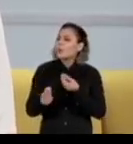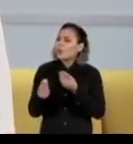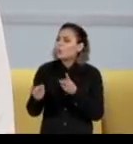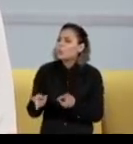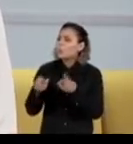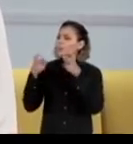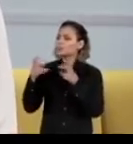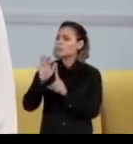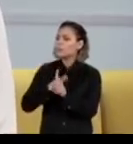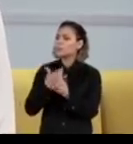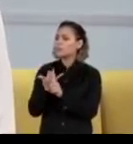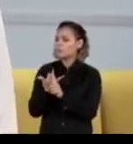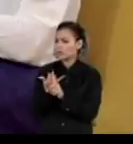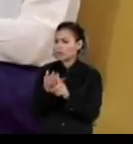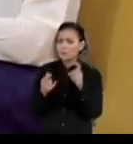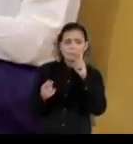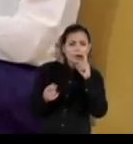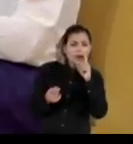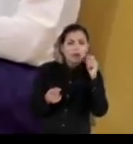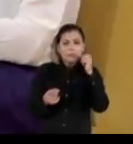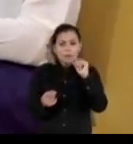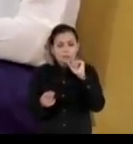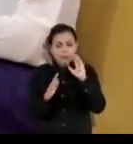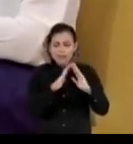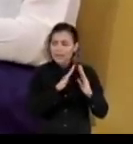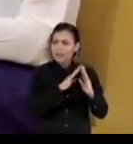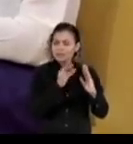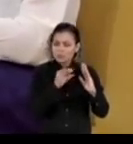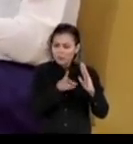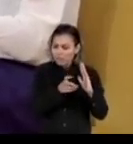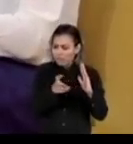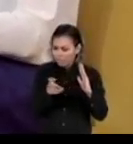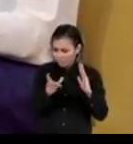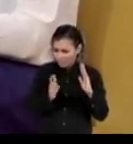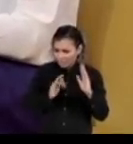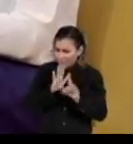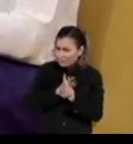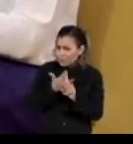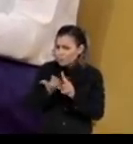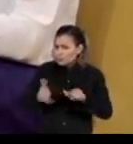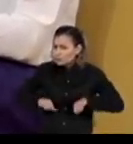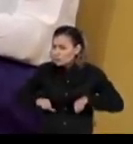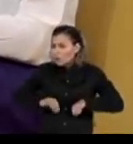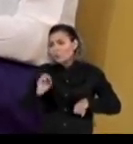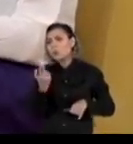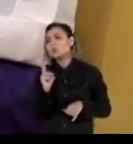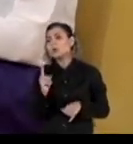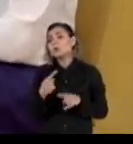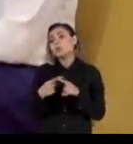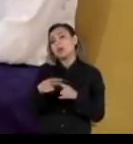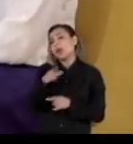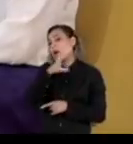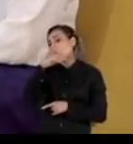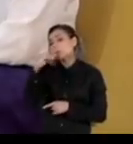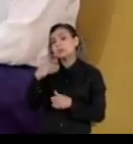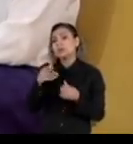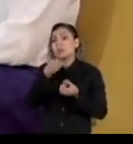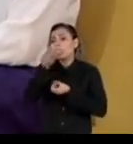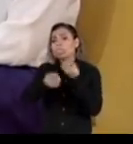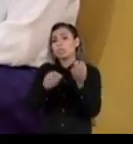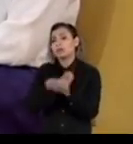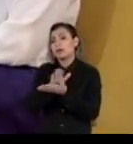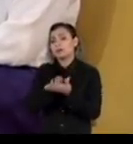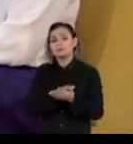esses sinais? Os pais em casa, como notar que alguma coisa está acontecendo se eles não verbalizam isso. E não